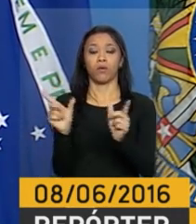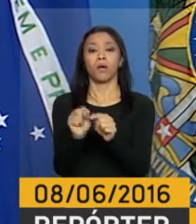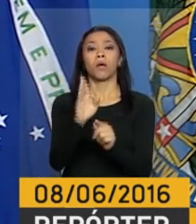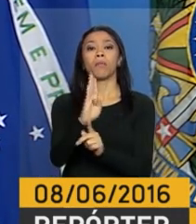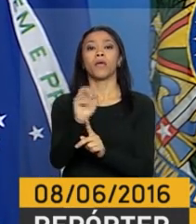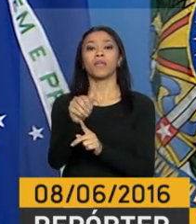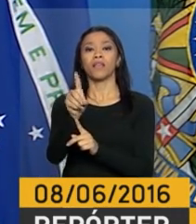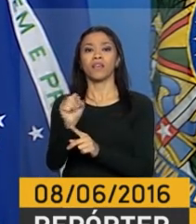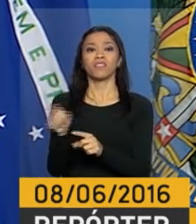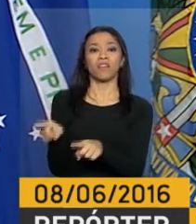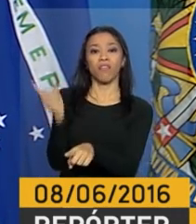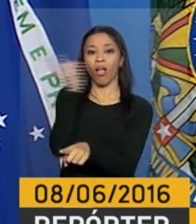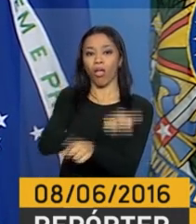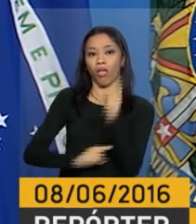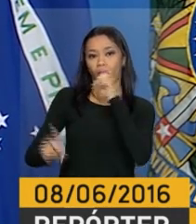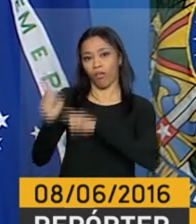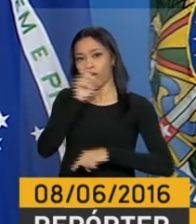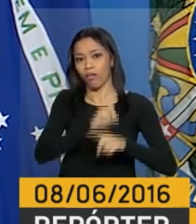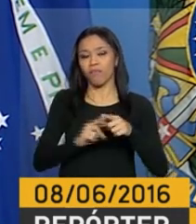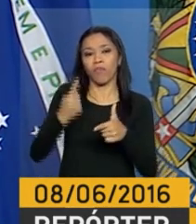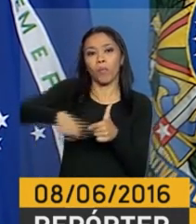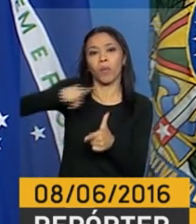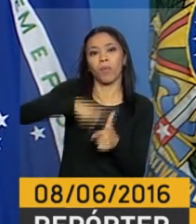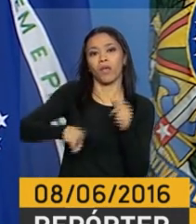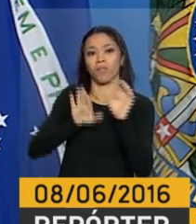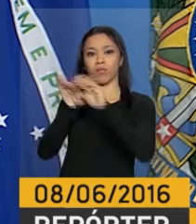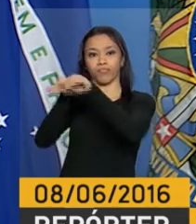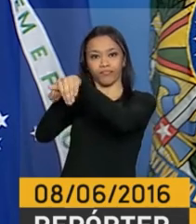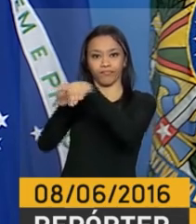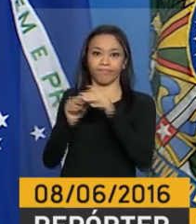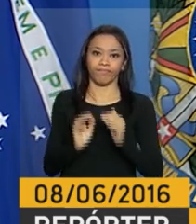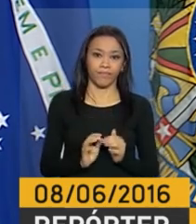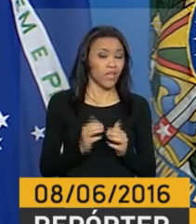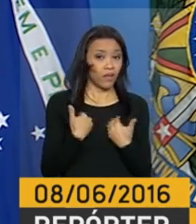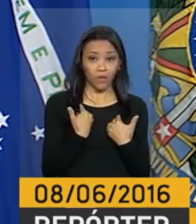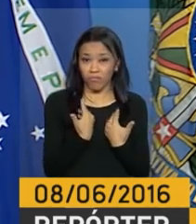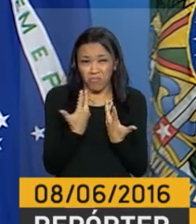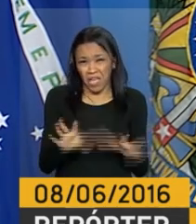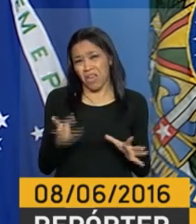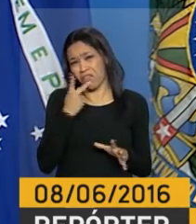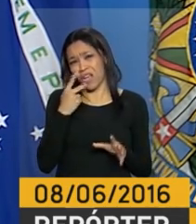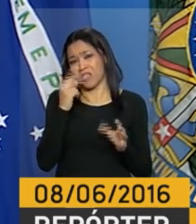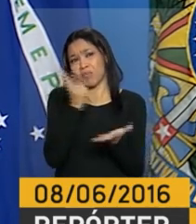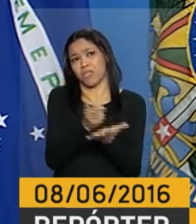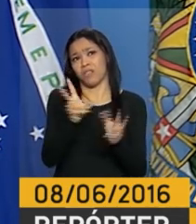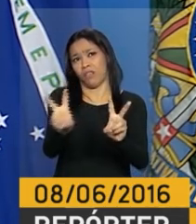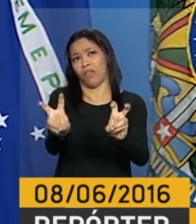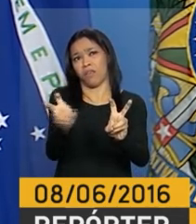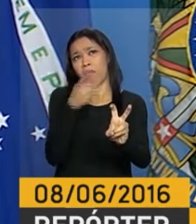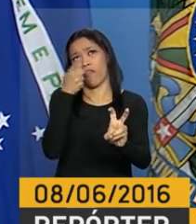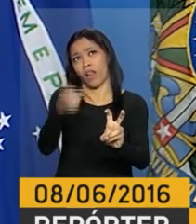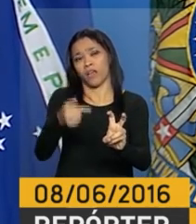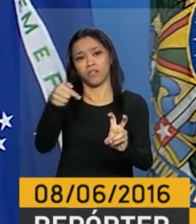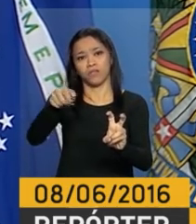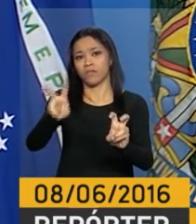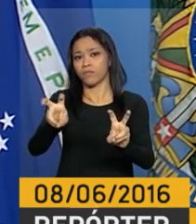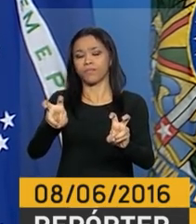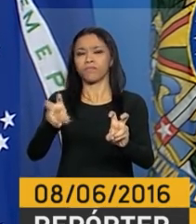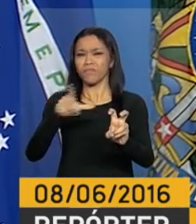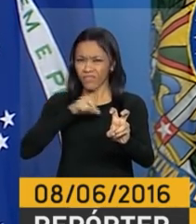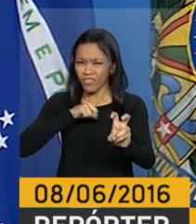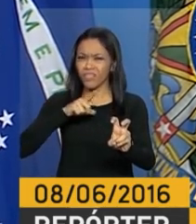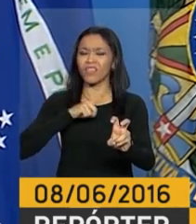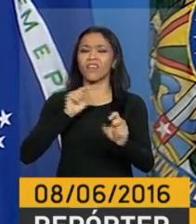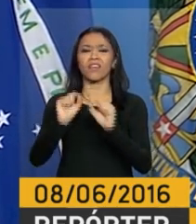uma atuação inadequada eu até não gosto de falar desse tema mas cito que muitas e muitas vezes há Tais e tantas agressões